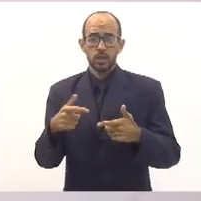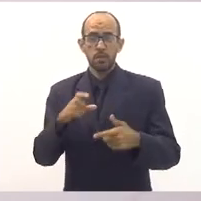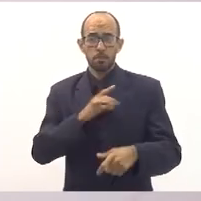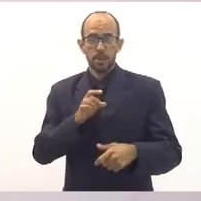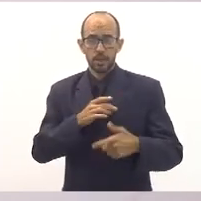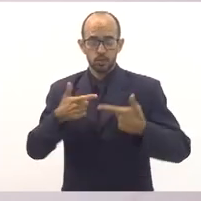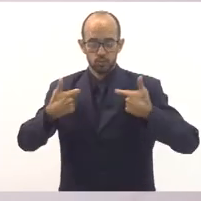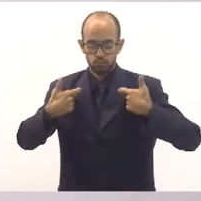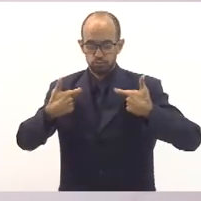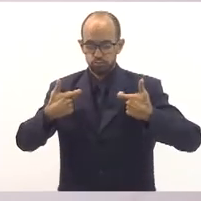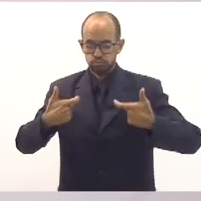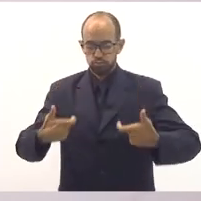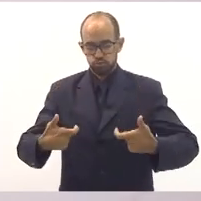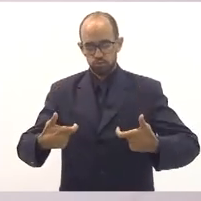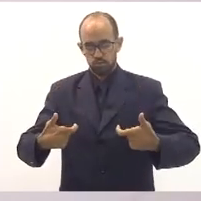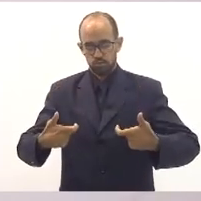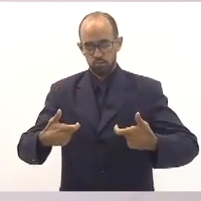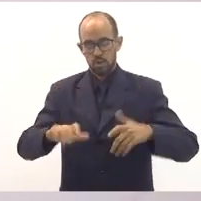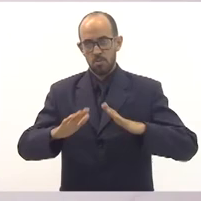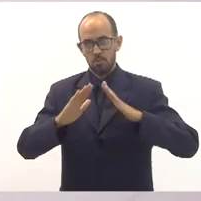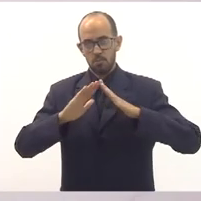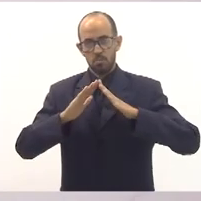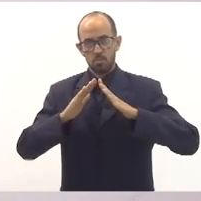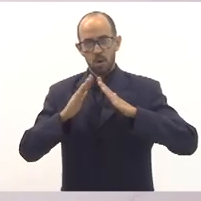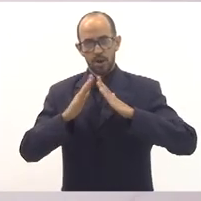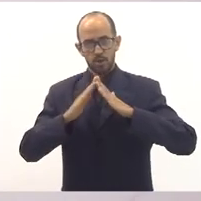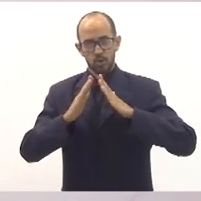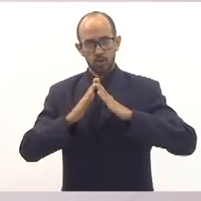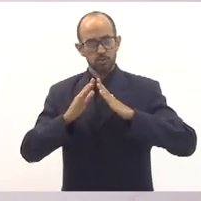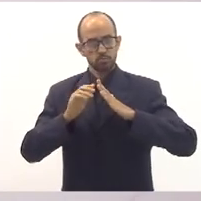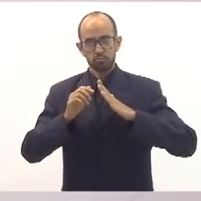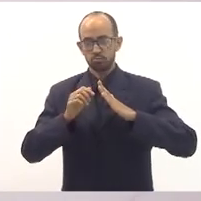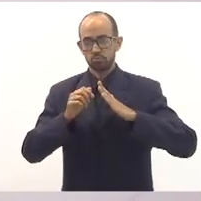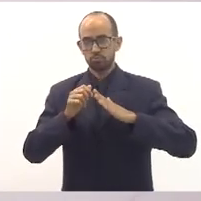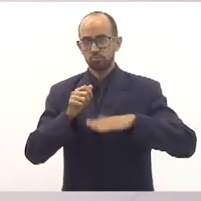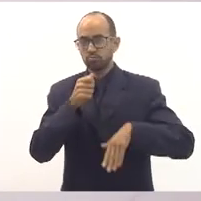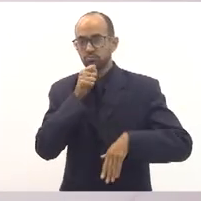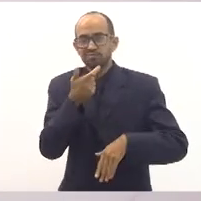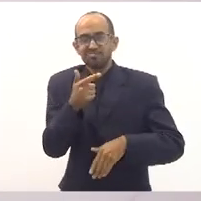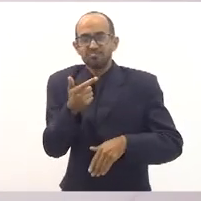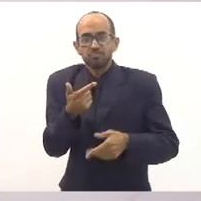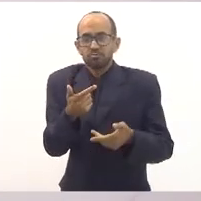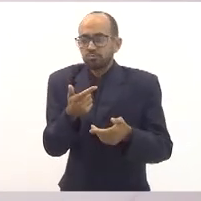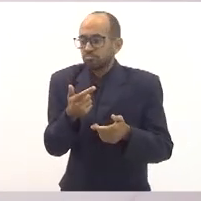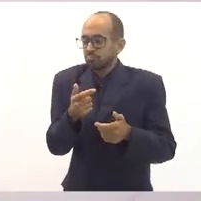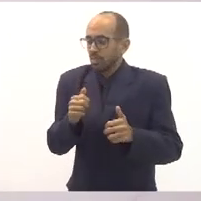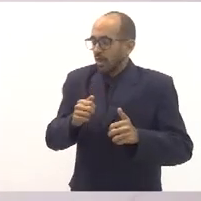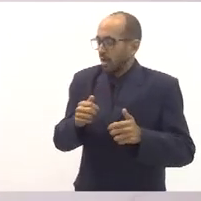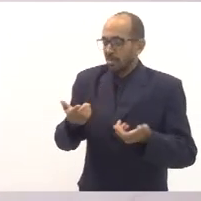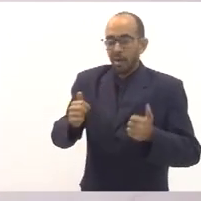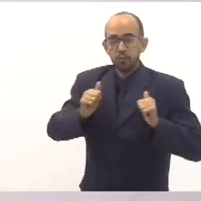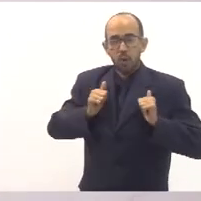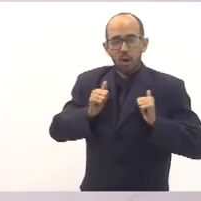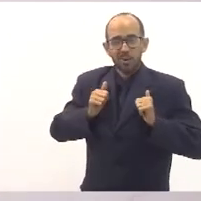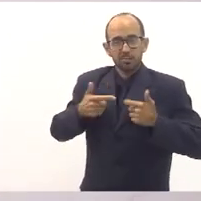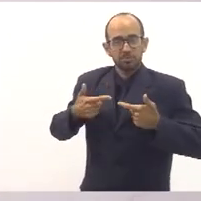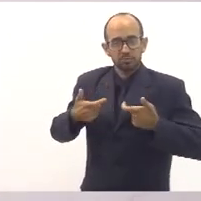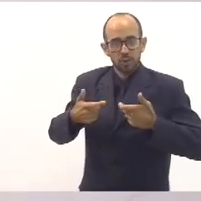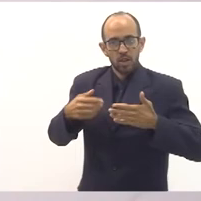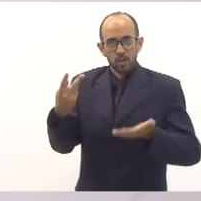de tiro moradores que não tem nada a ver com o tiroteio sendo atingidos em